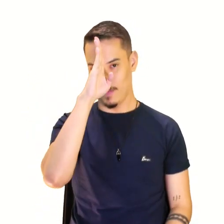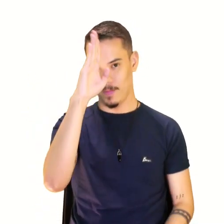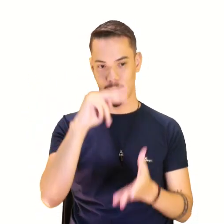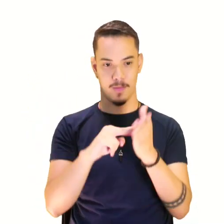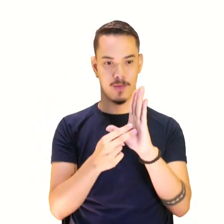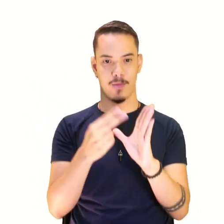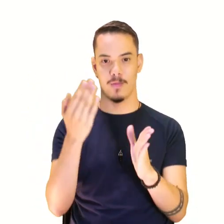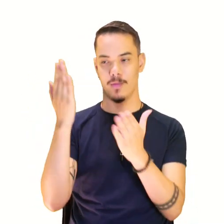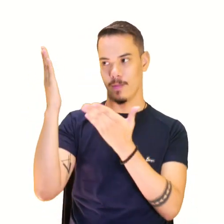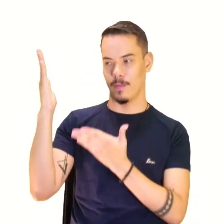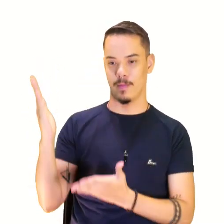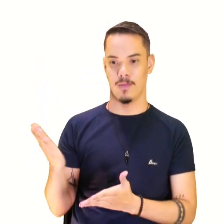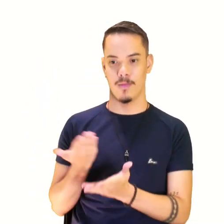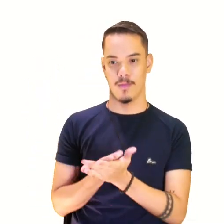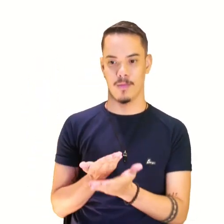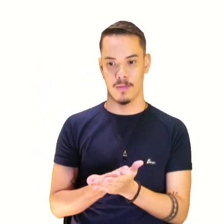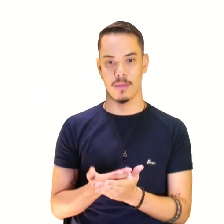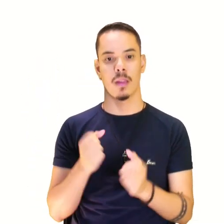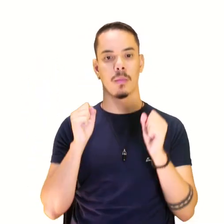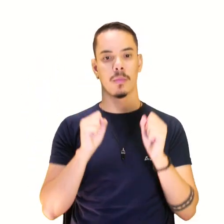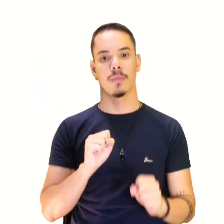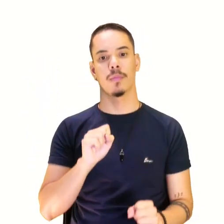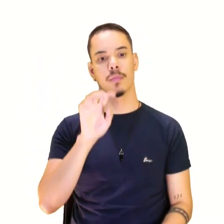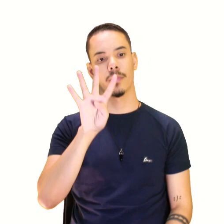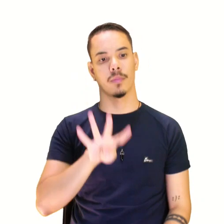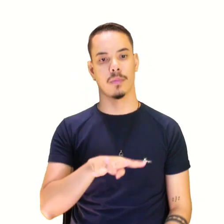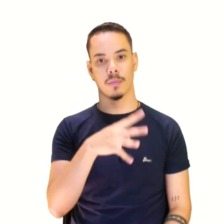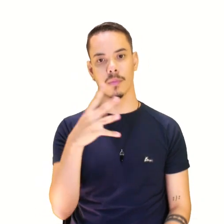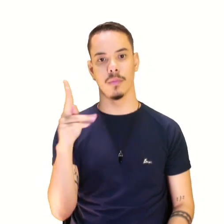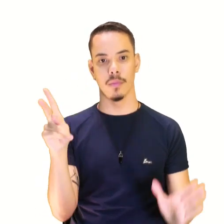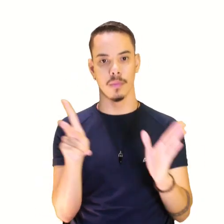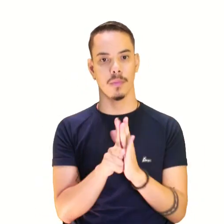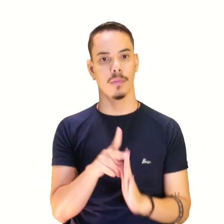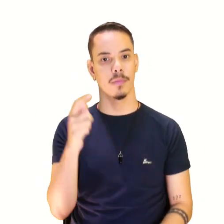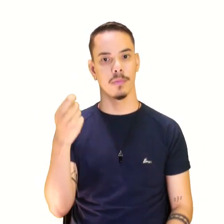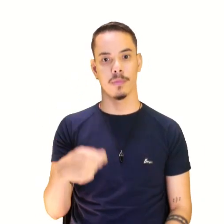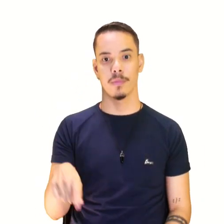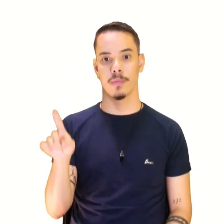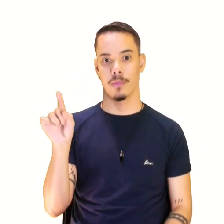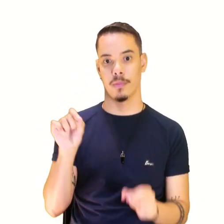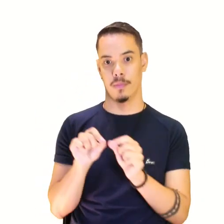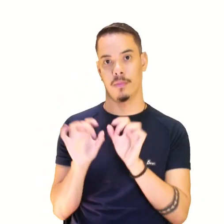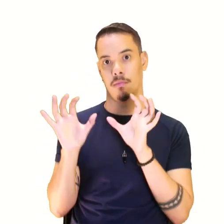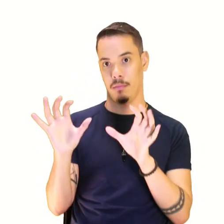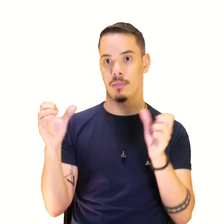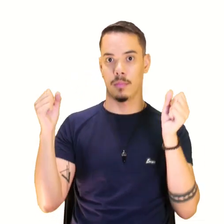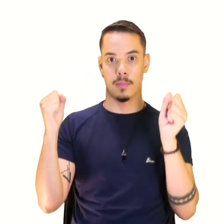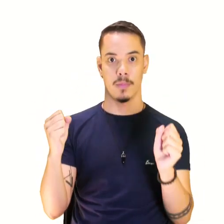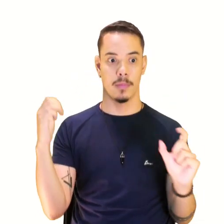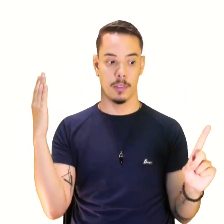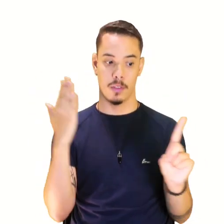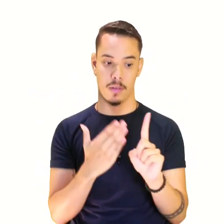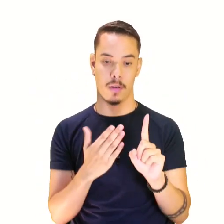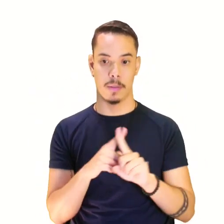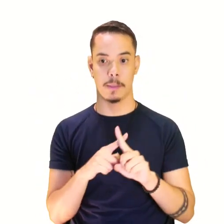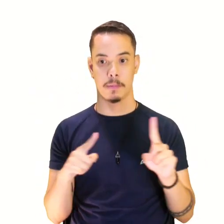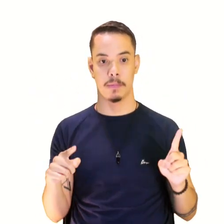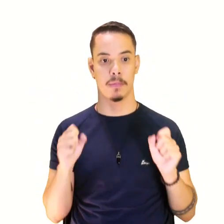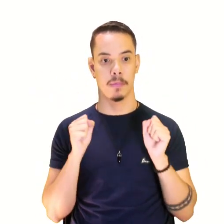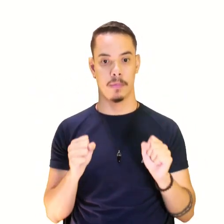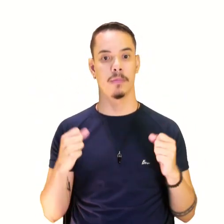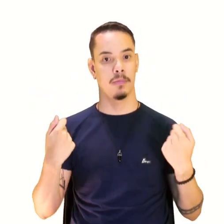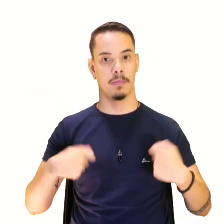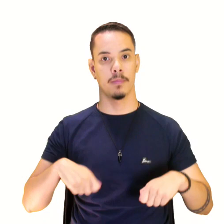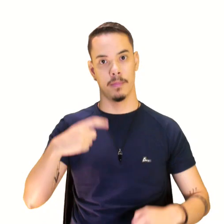aqui podemos fazer na própria tabela, tá? Sem precisar montar isso aqui. Sim, pode ser. Beleza? Mas tem que fazer essa análise.